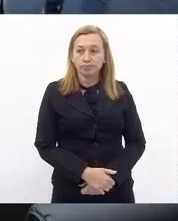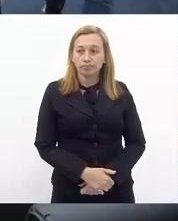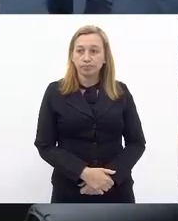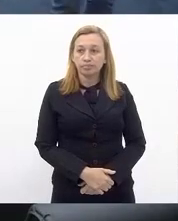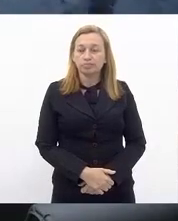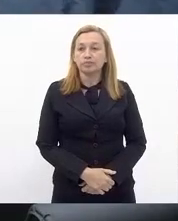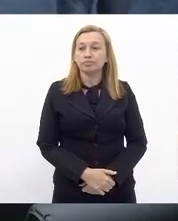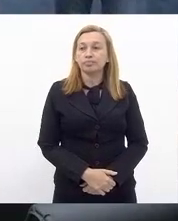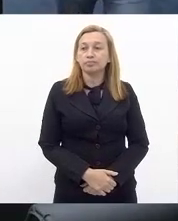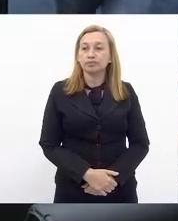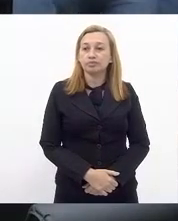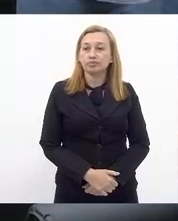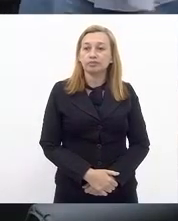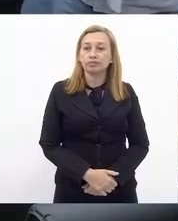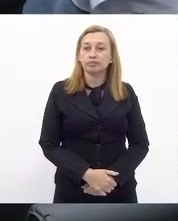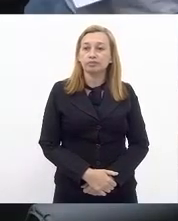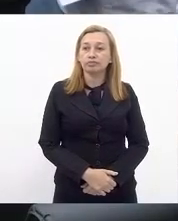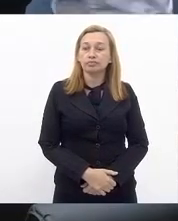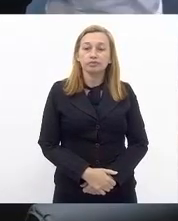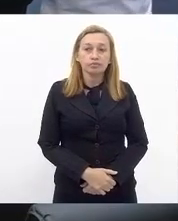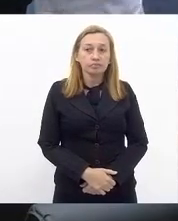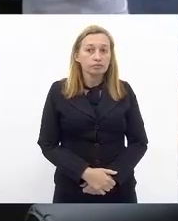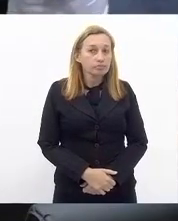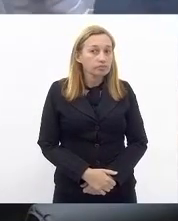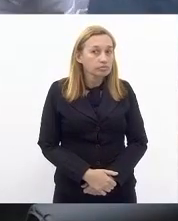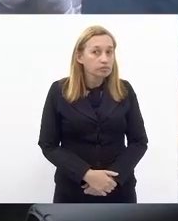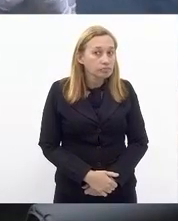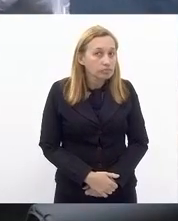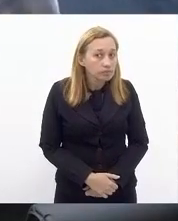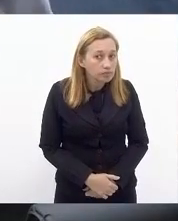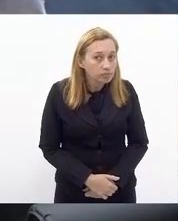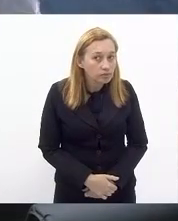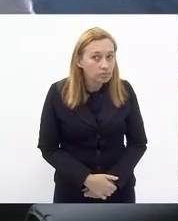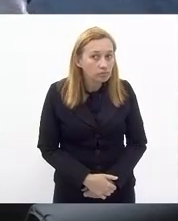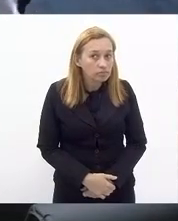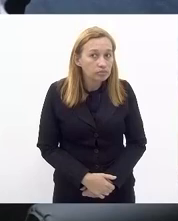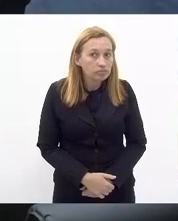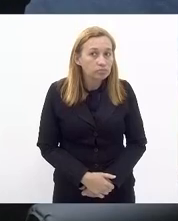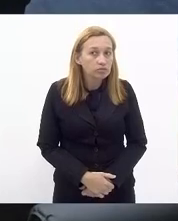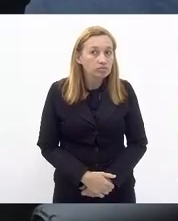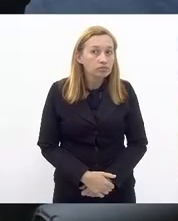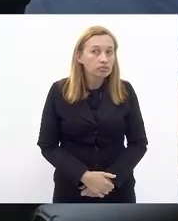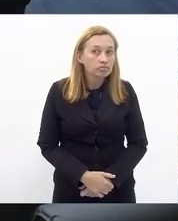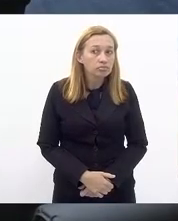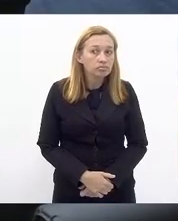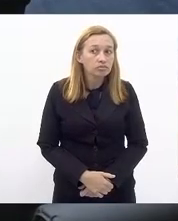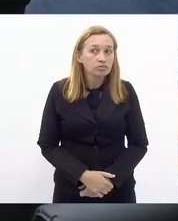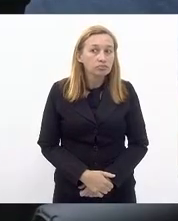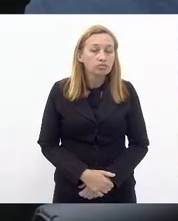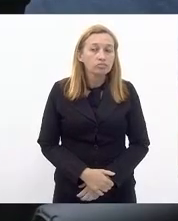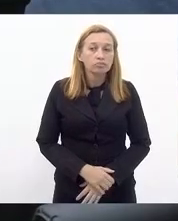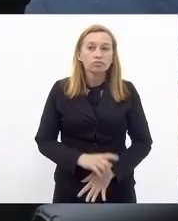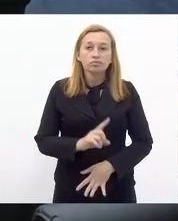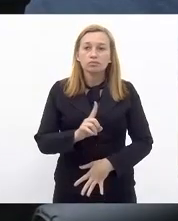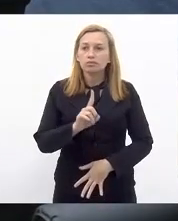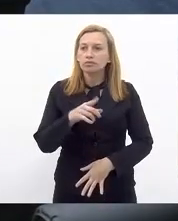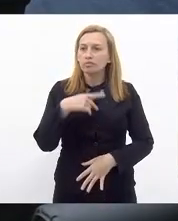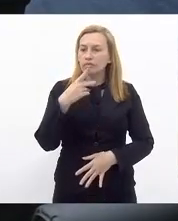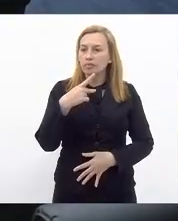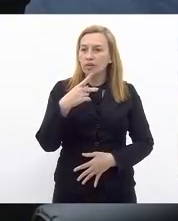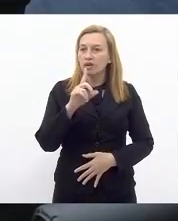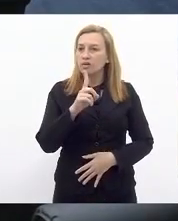deixa eu deixo parecer rapidamente aqui a figura ligou só para a gente entender isso não faz diferença